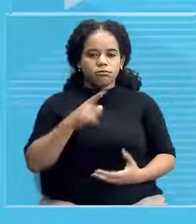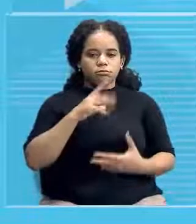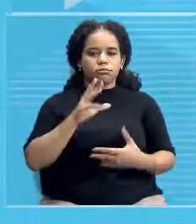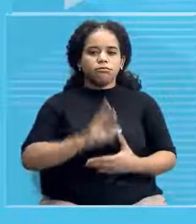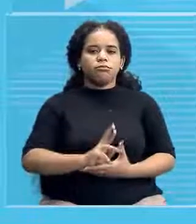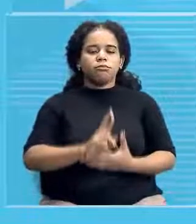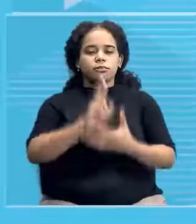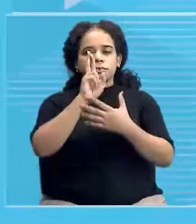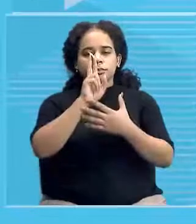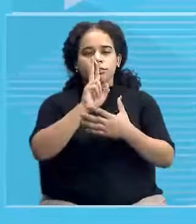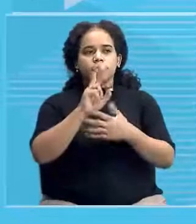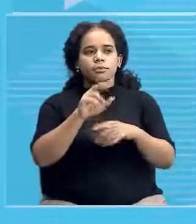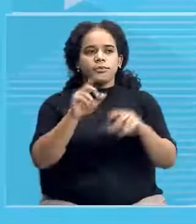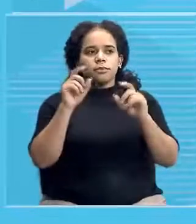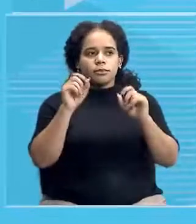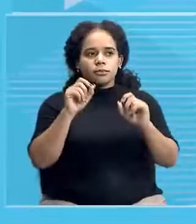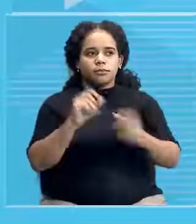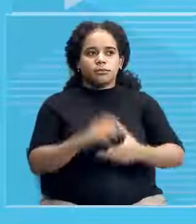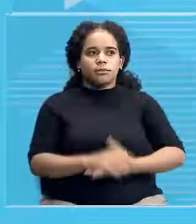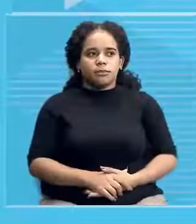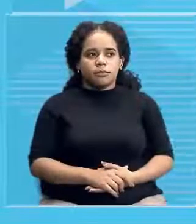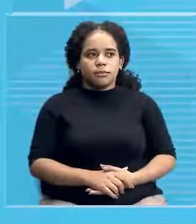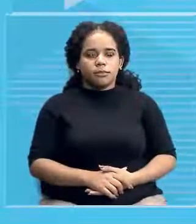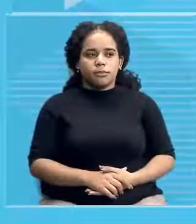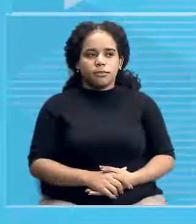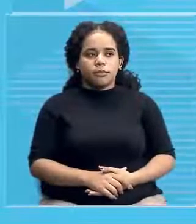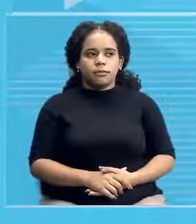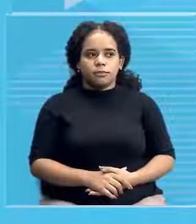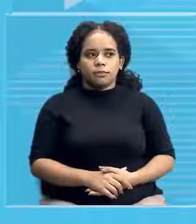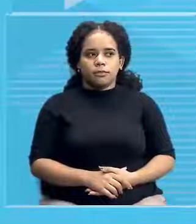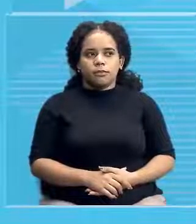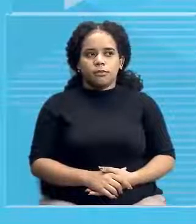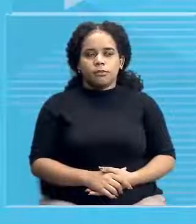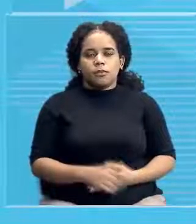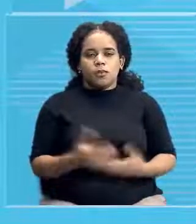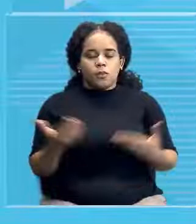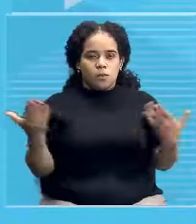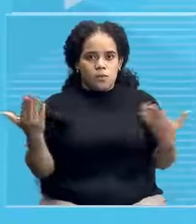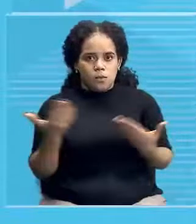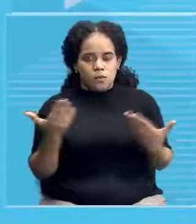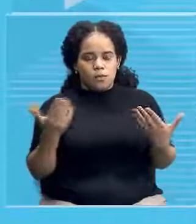subrepresentada. Gente, olha para a Câmara